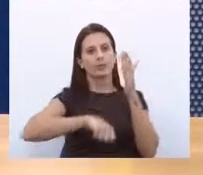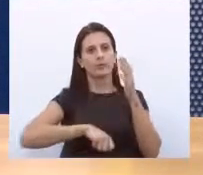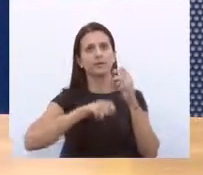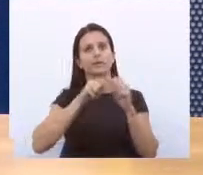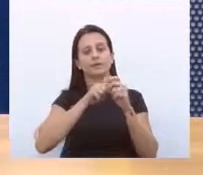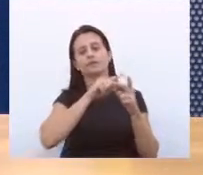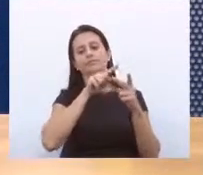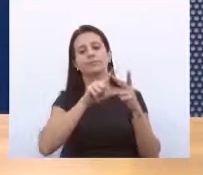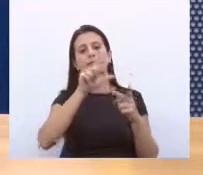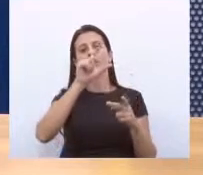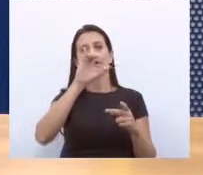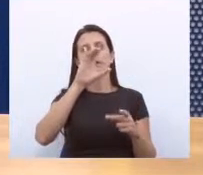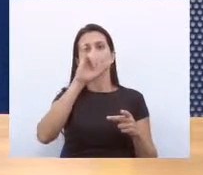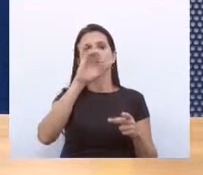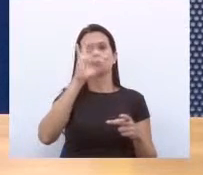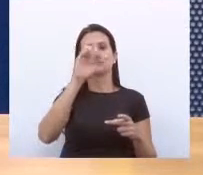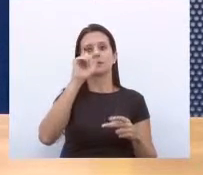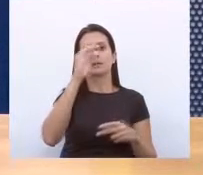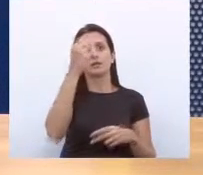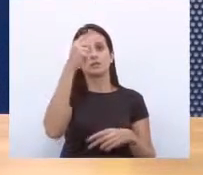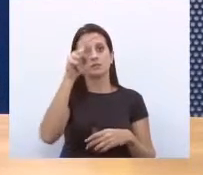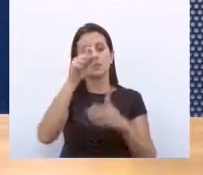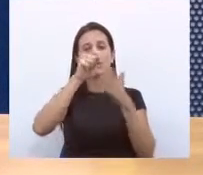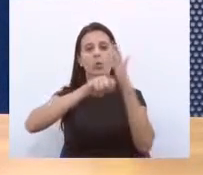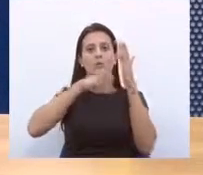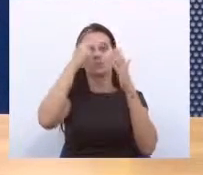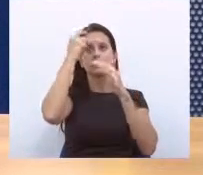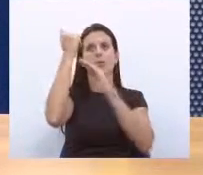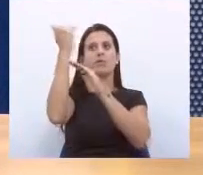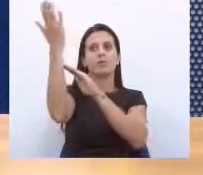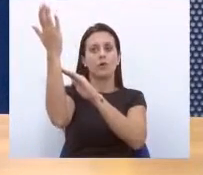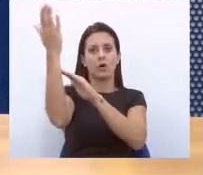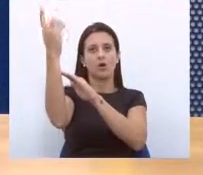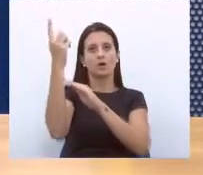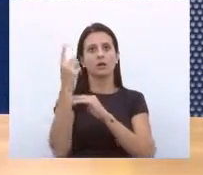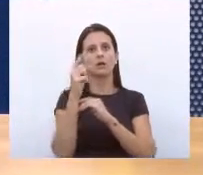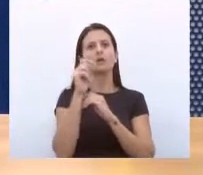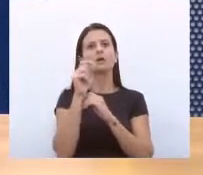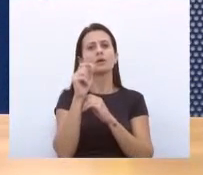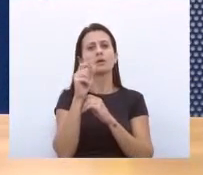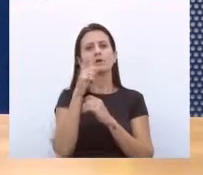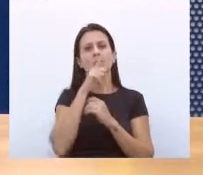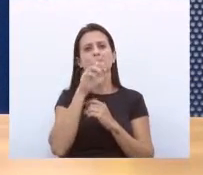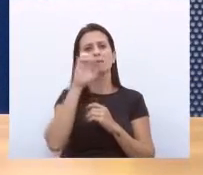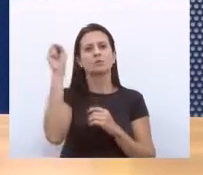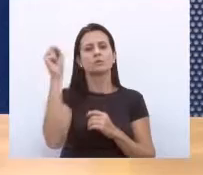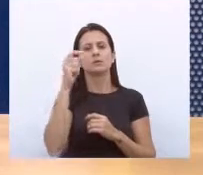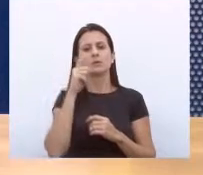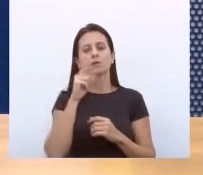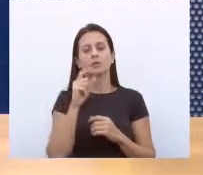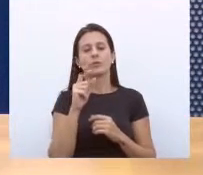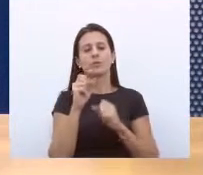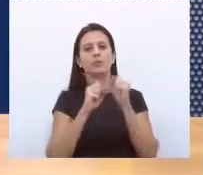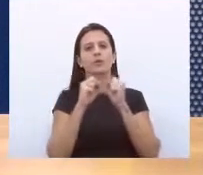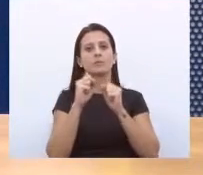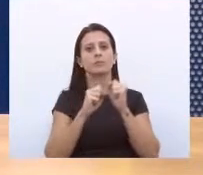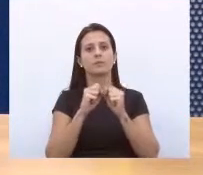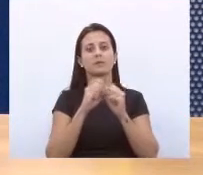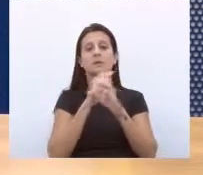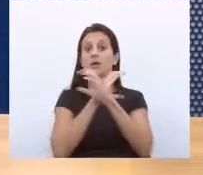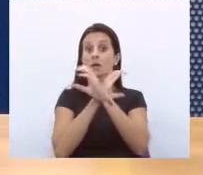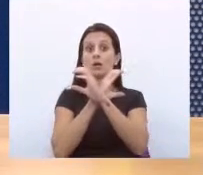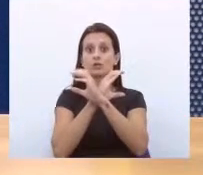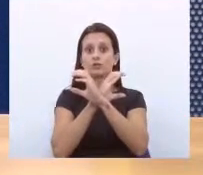né? E contratamos, e nesse ano quem venceu a licitação foi a Caixa